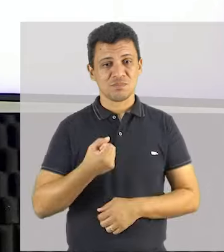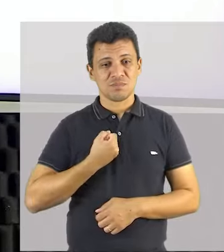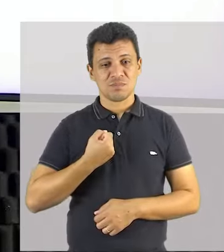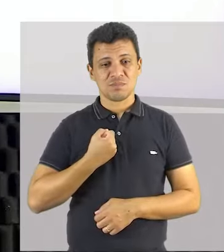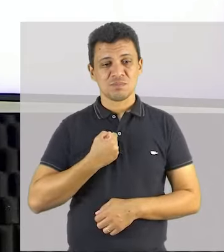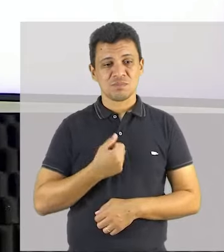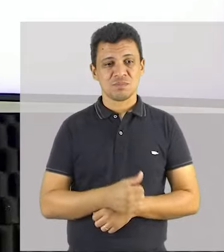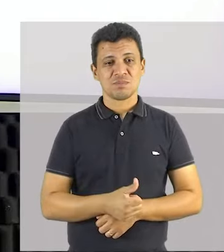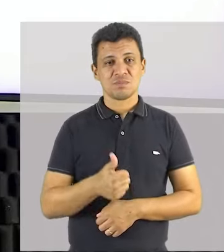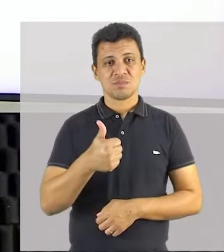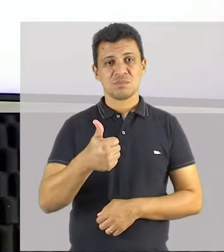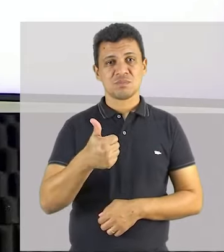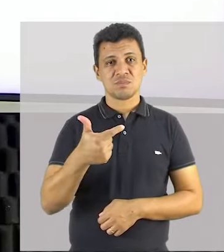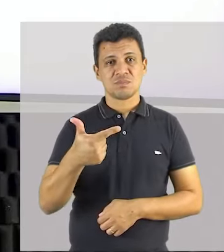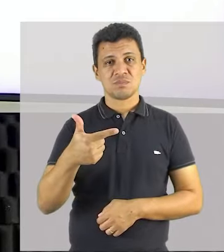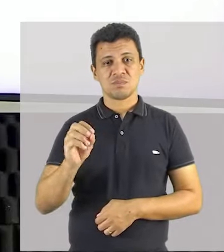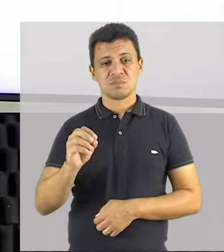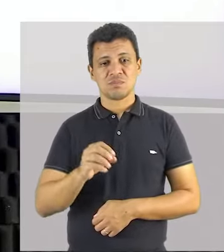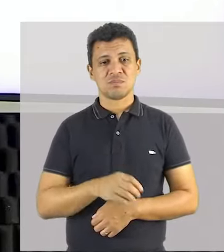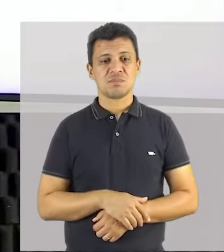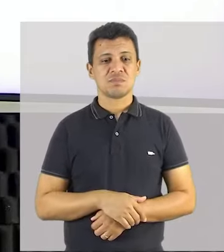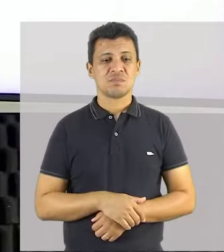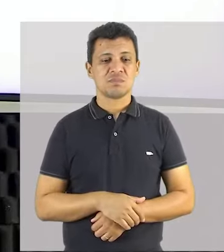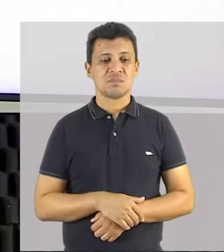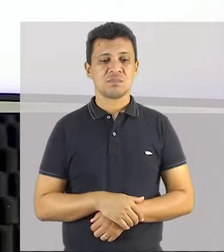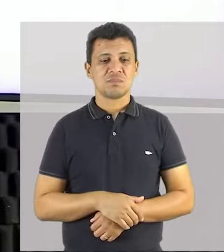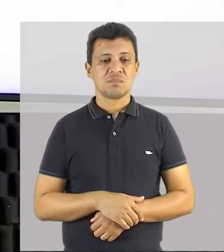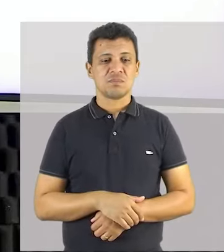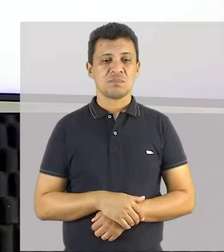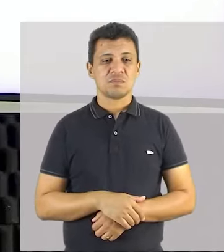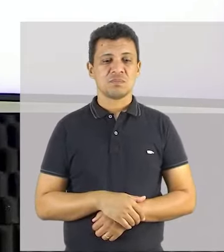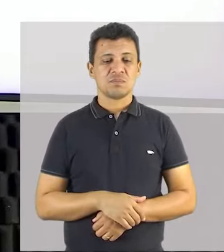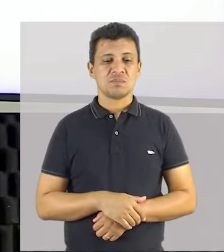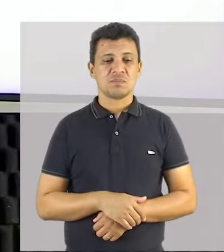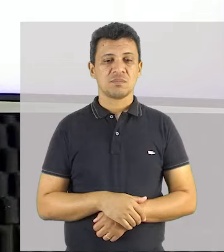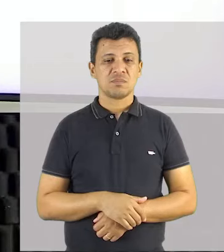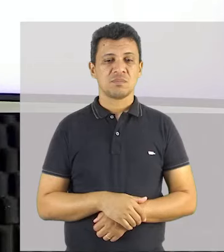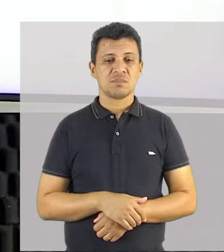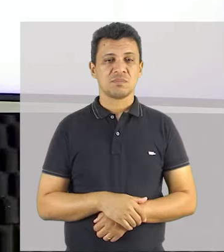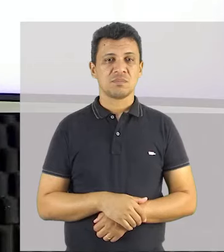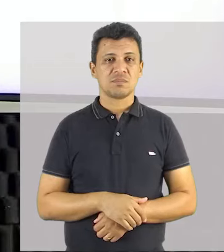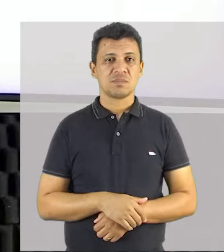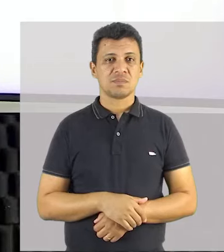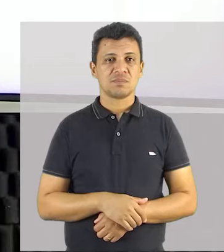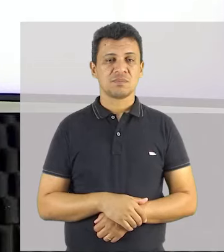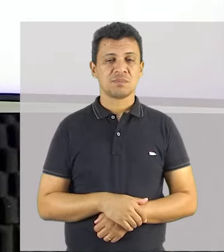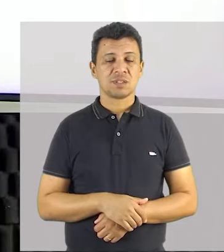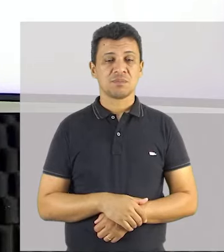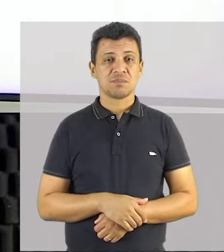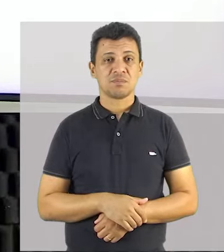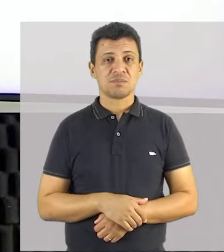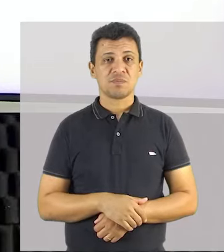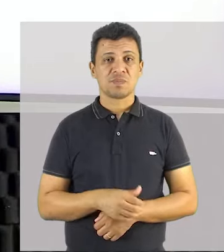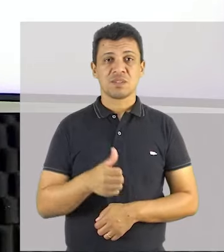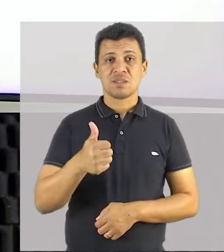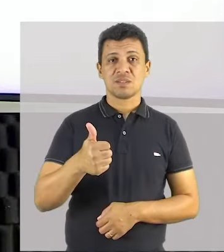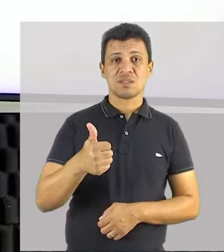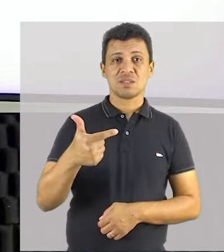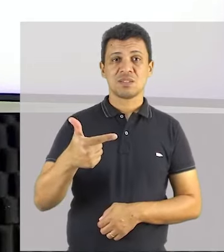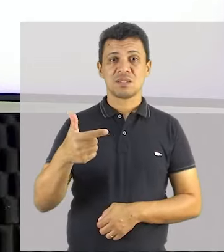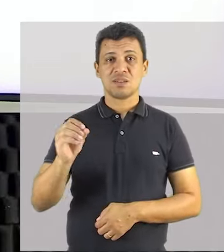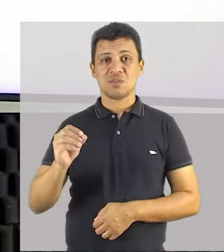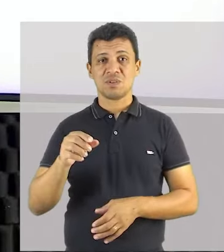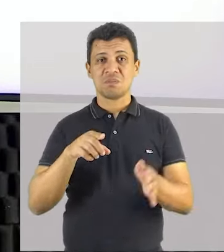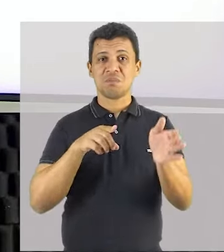de número 120 certo Então pessoal eh após a resolução de 120